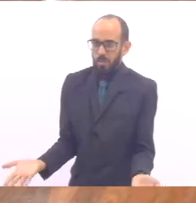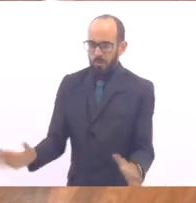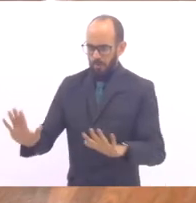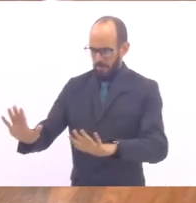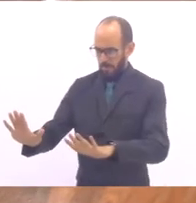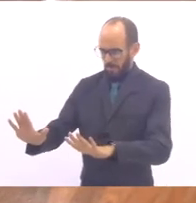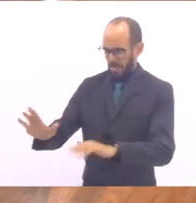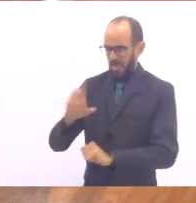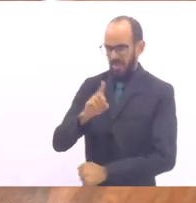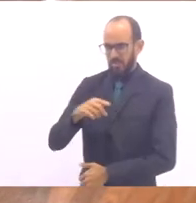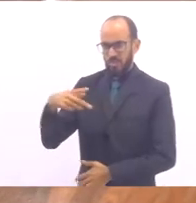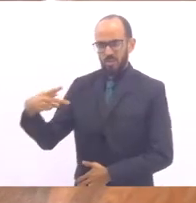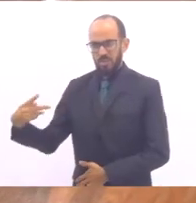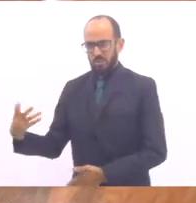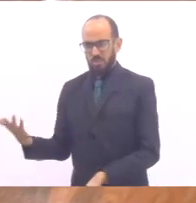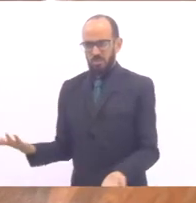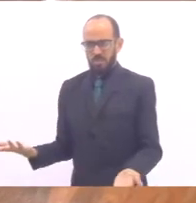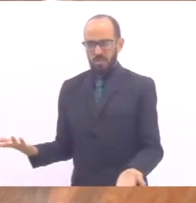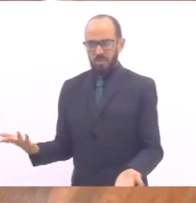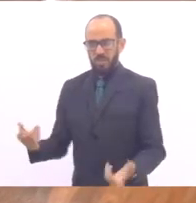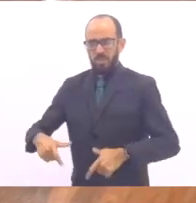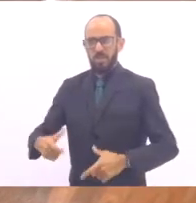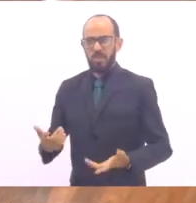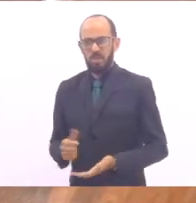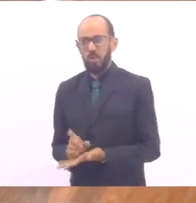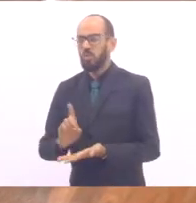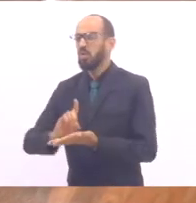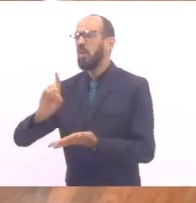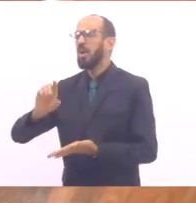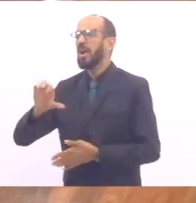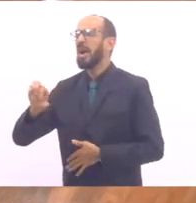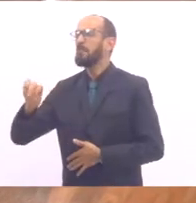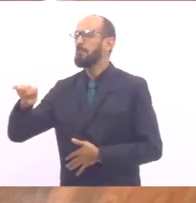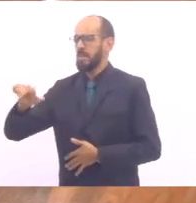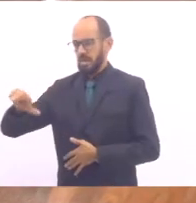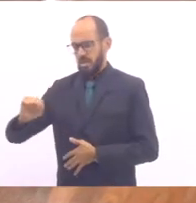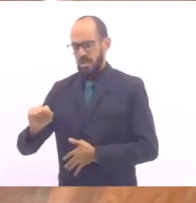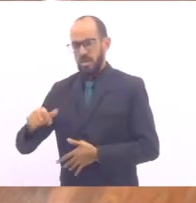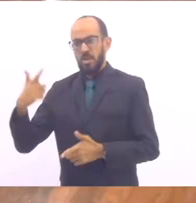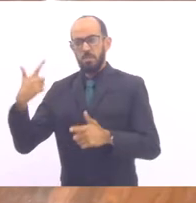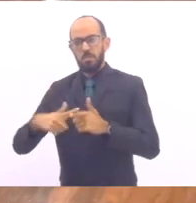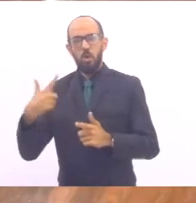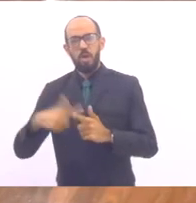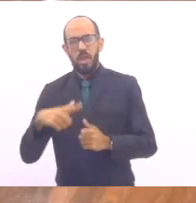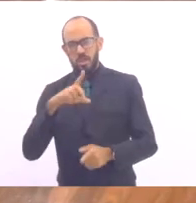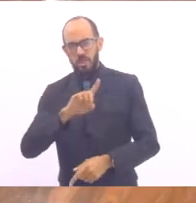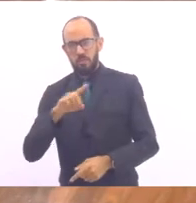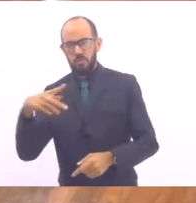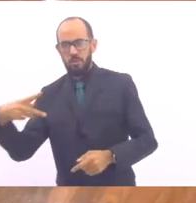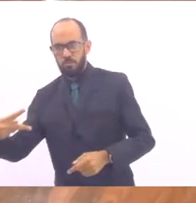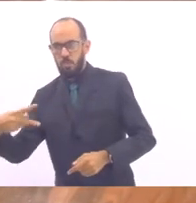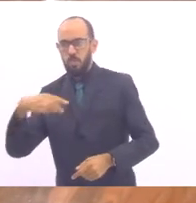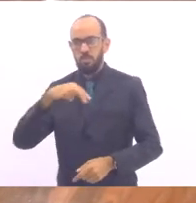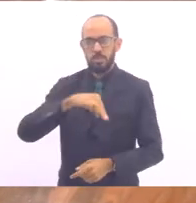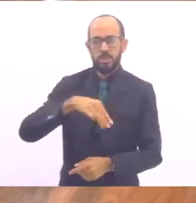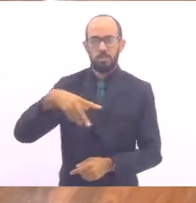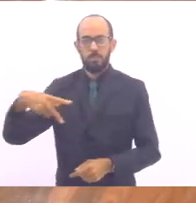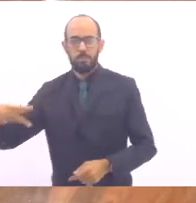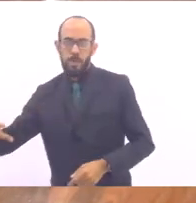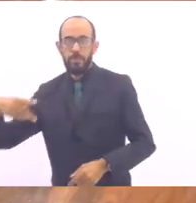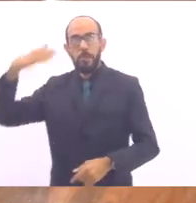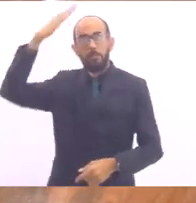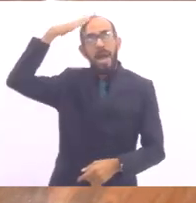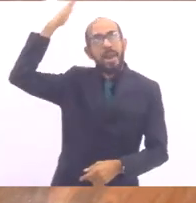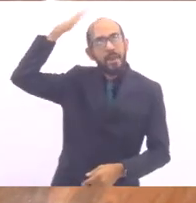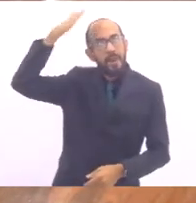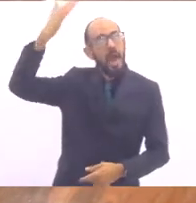Defensoria Pública. Doutora Camila, por que que Defensoria Pública, Ministério Público, funciona no Paraná, em Minas Gerais